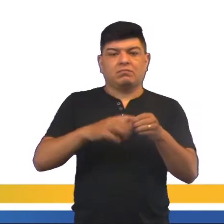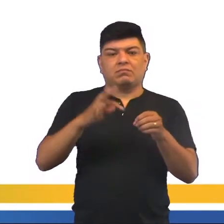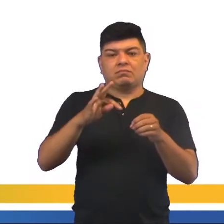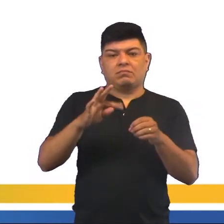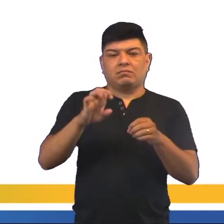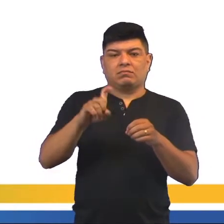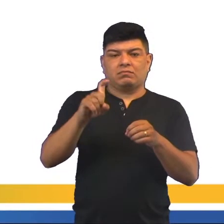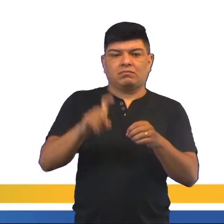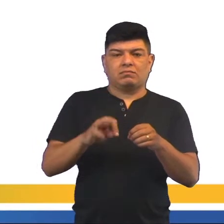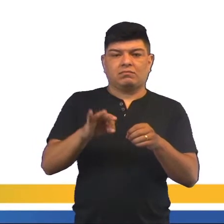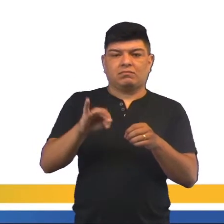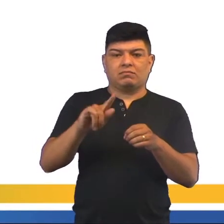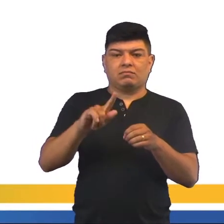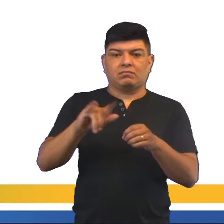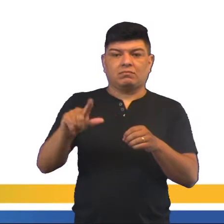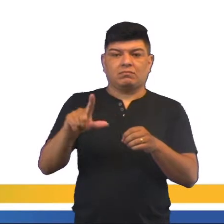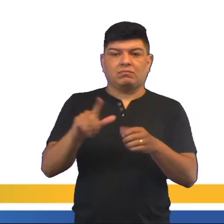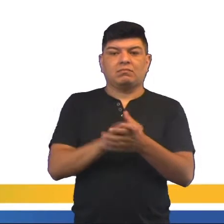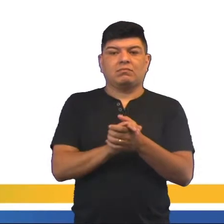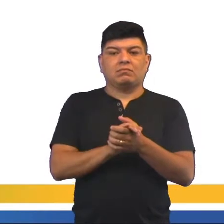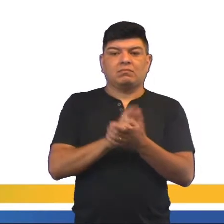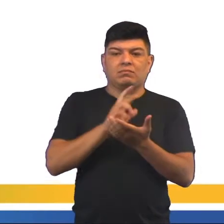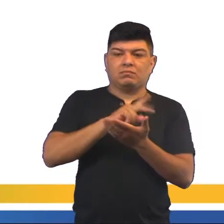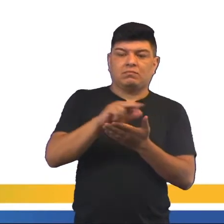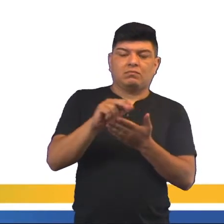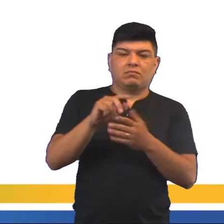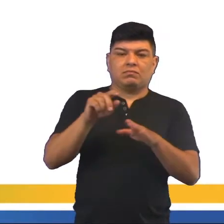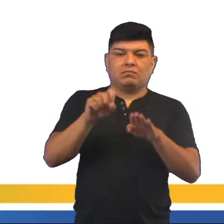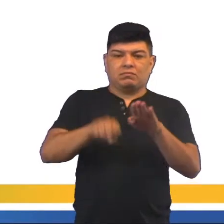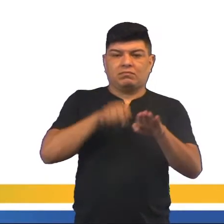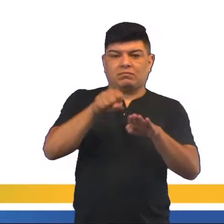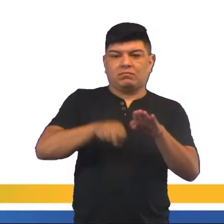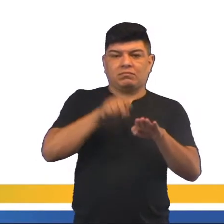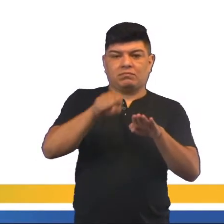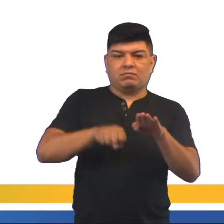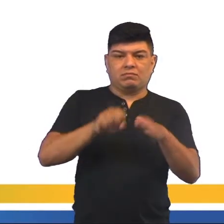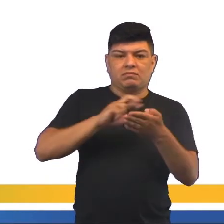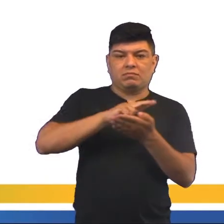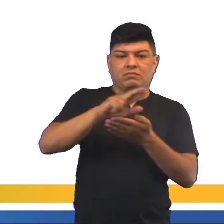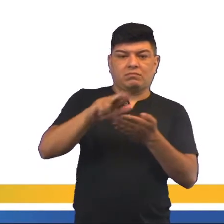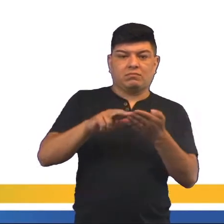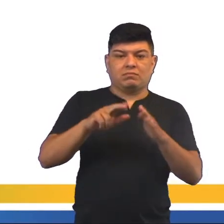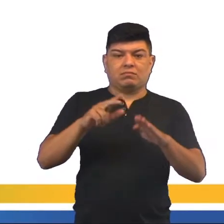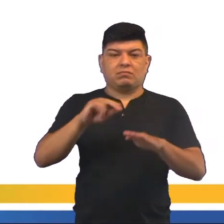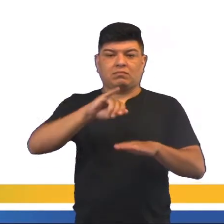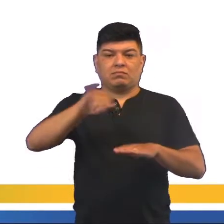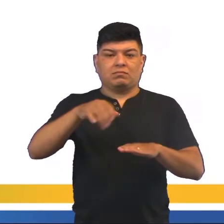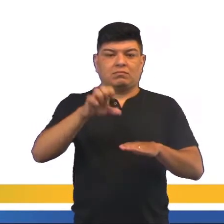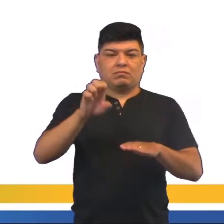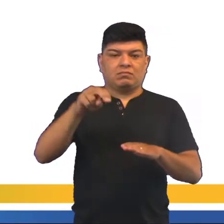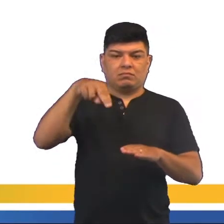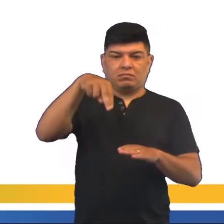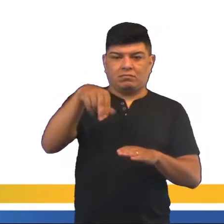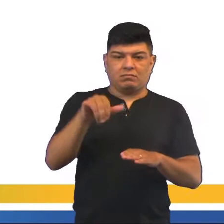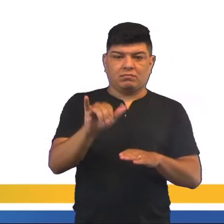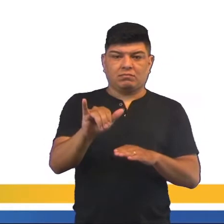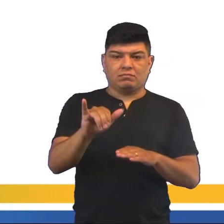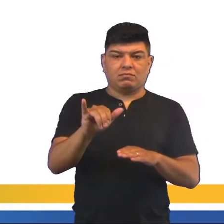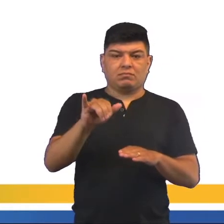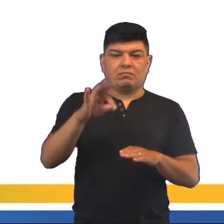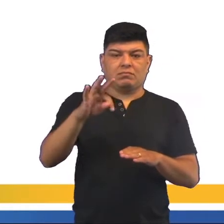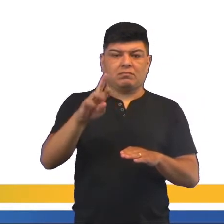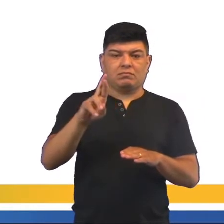é, de roupas. Com isso, uma série de máquinas, como a spin jane, spin frame,